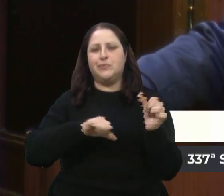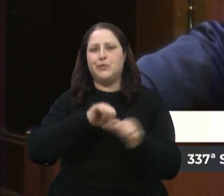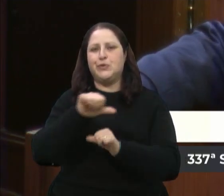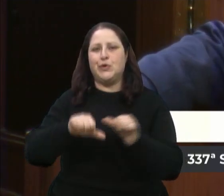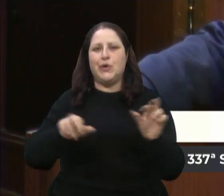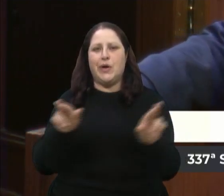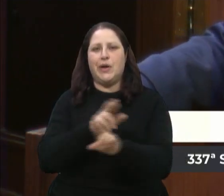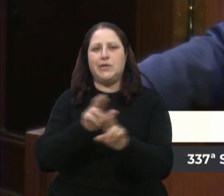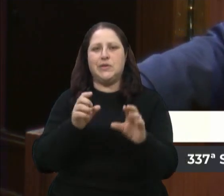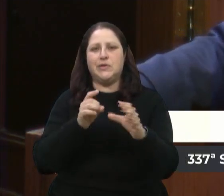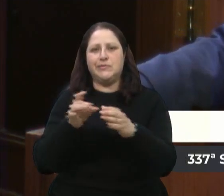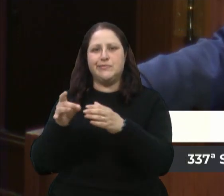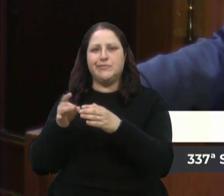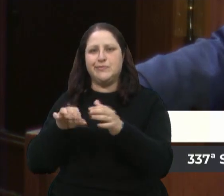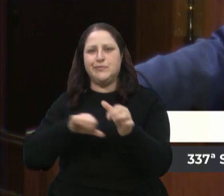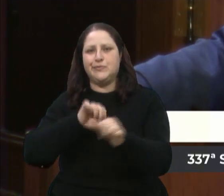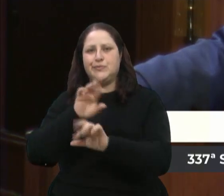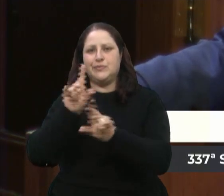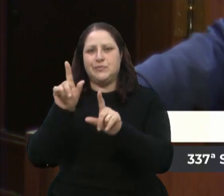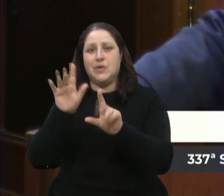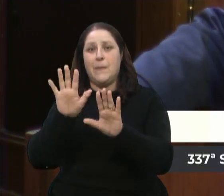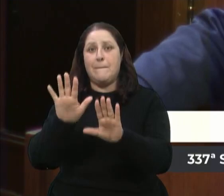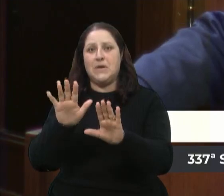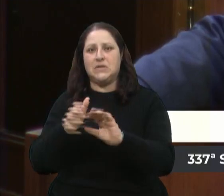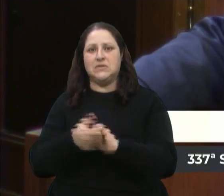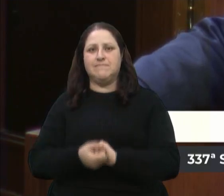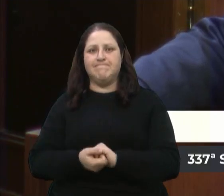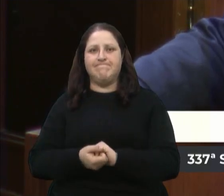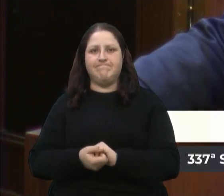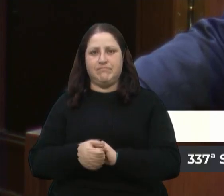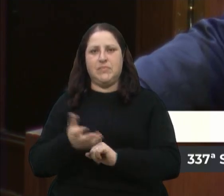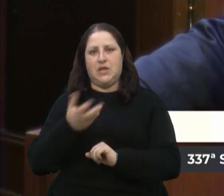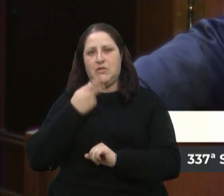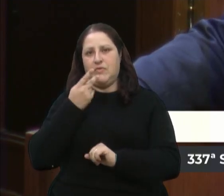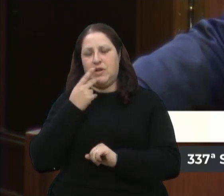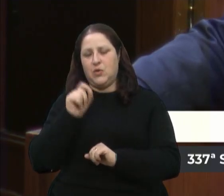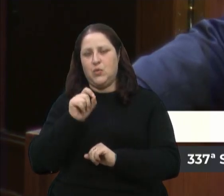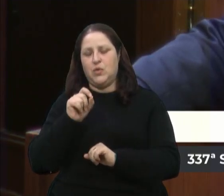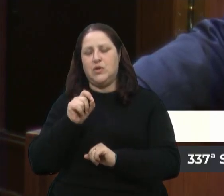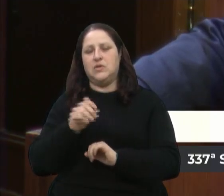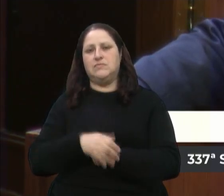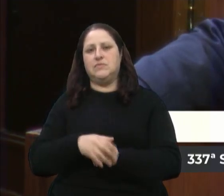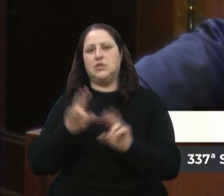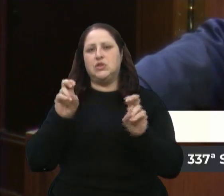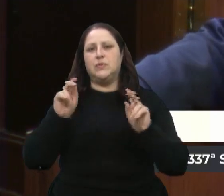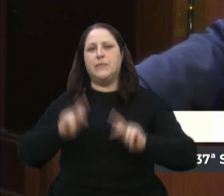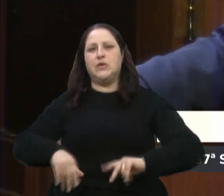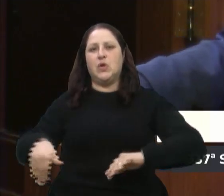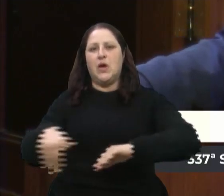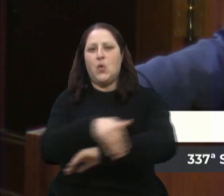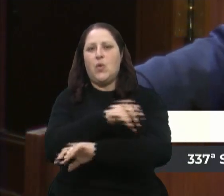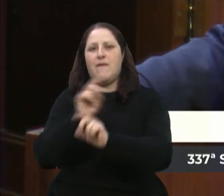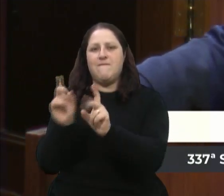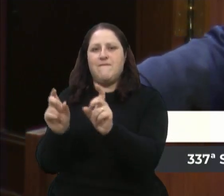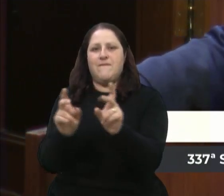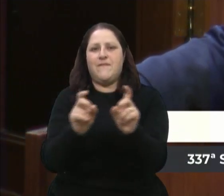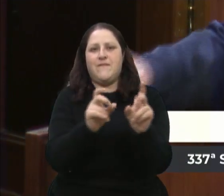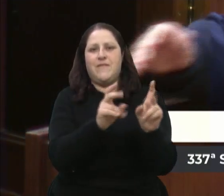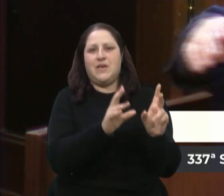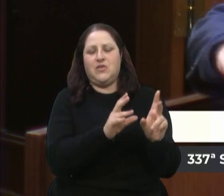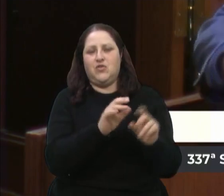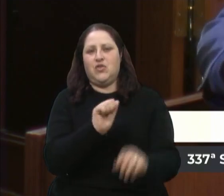bem diferente. Contudo, o que eu quero falar hoje é a questão dos ambulantes. A